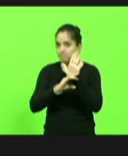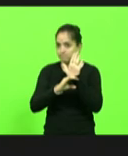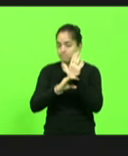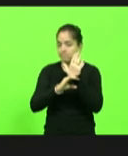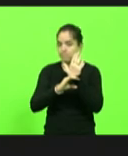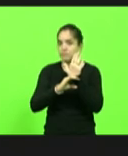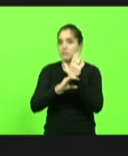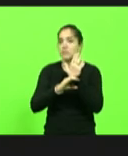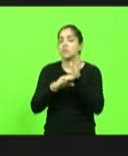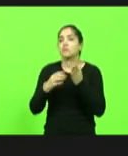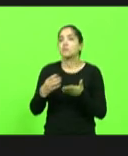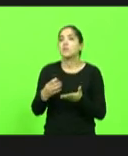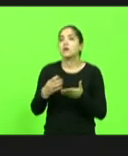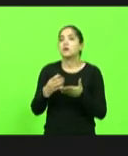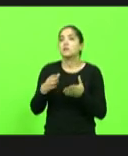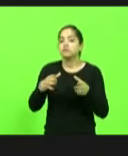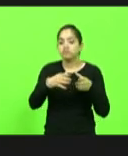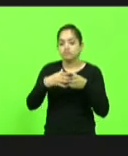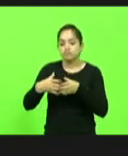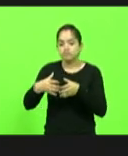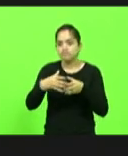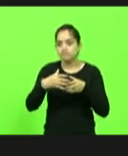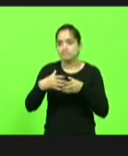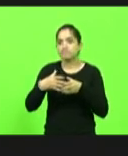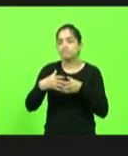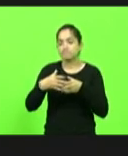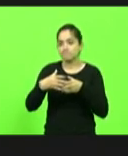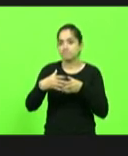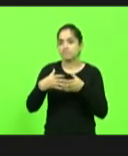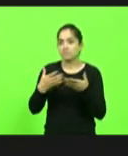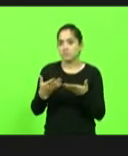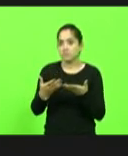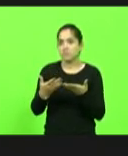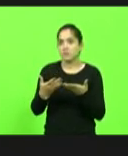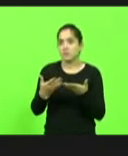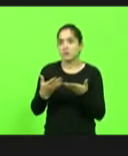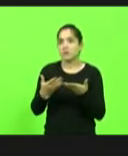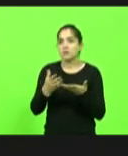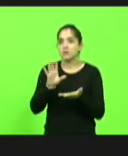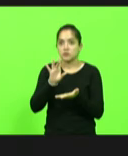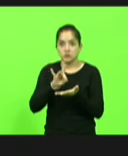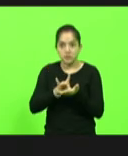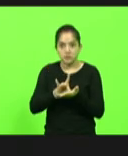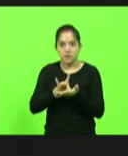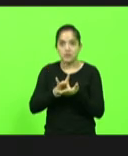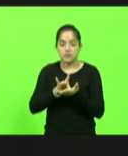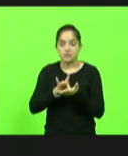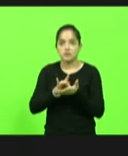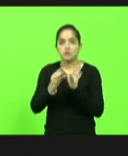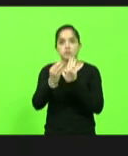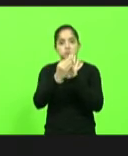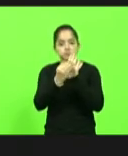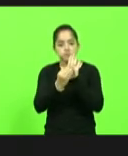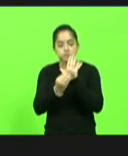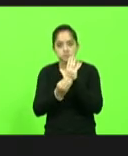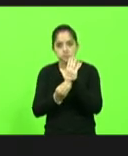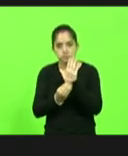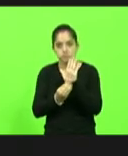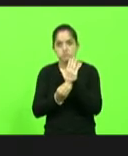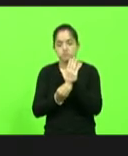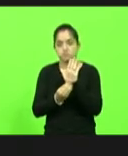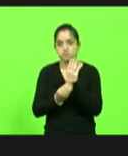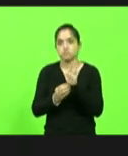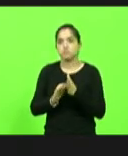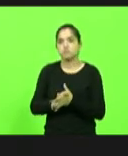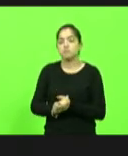CIB, para que isso seja estabelecido de uma forma